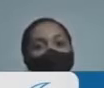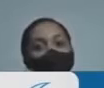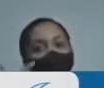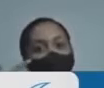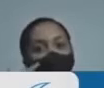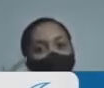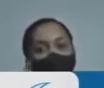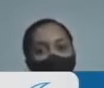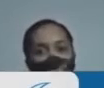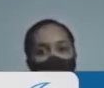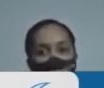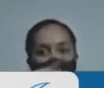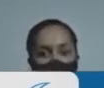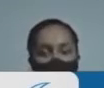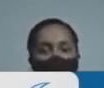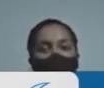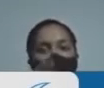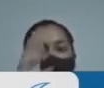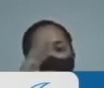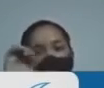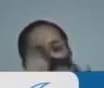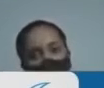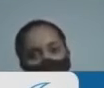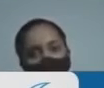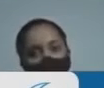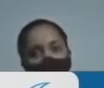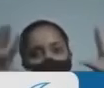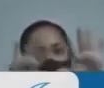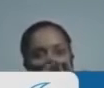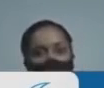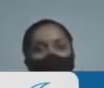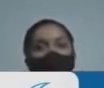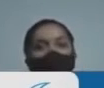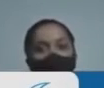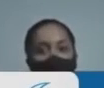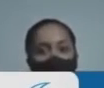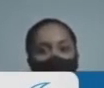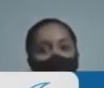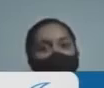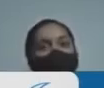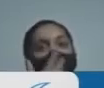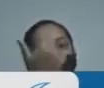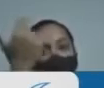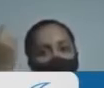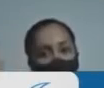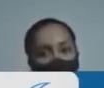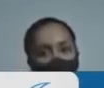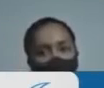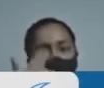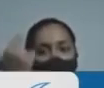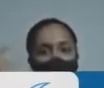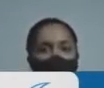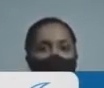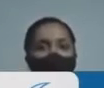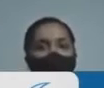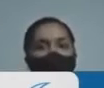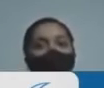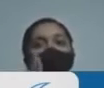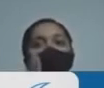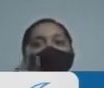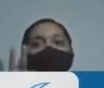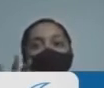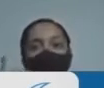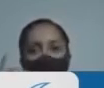país como um todo. Por exemplo, as nossas UTIs, nós temos que ter protocolos uniformizados de assistência, nós temos que